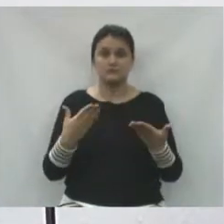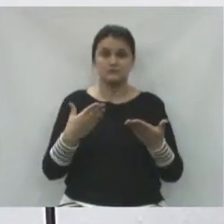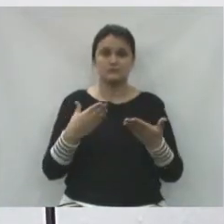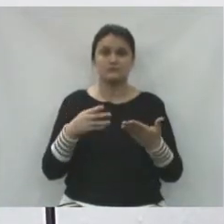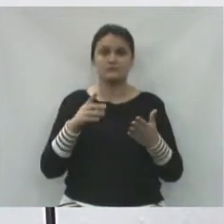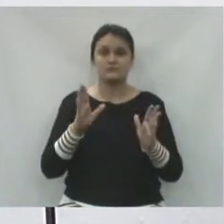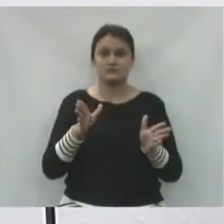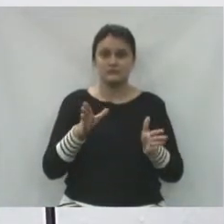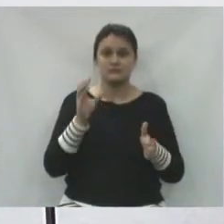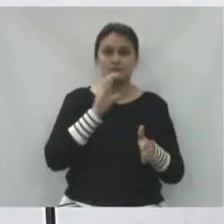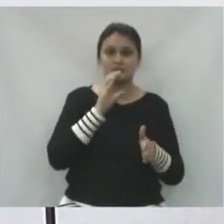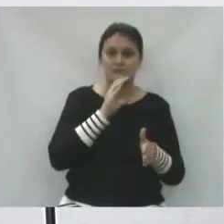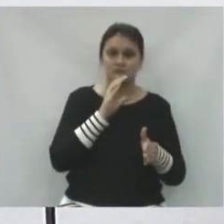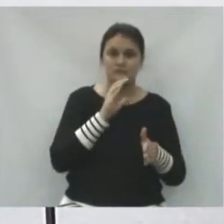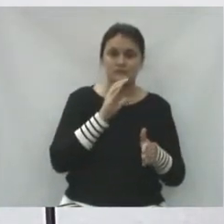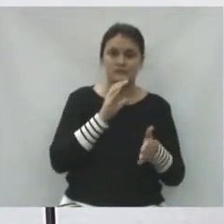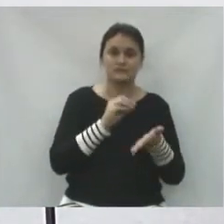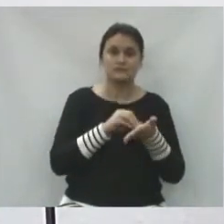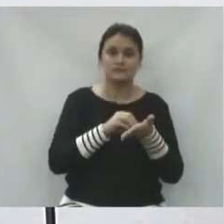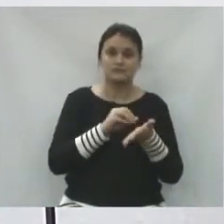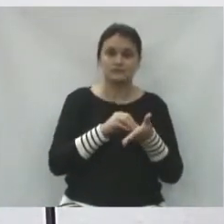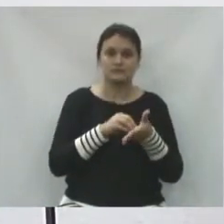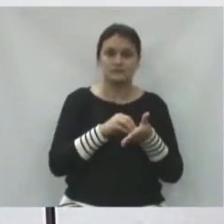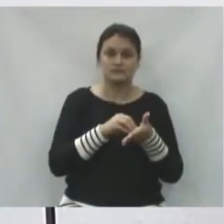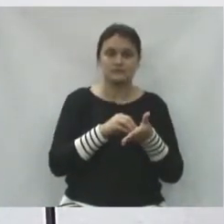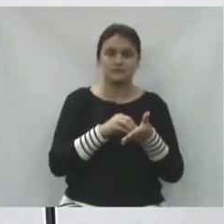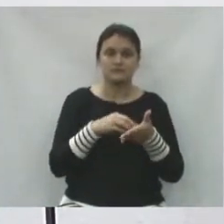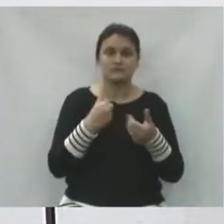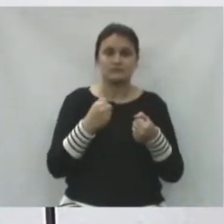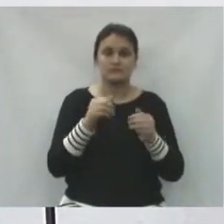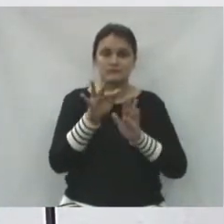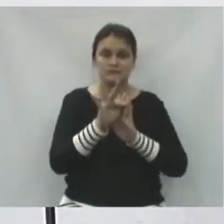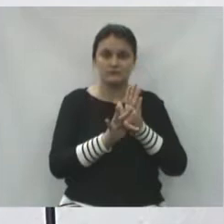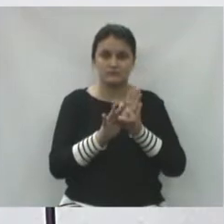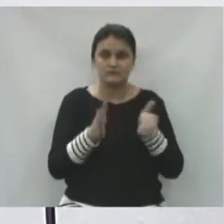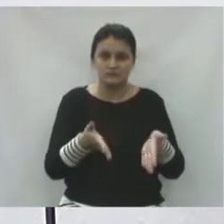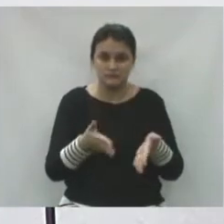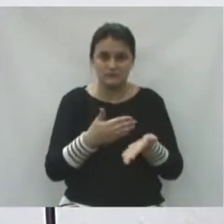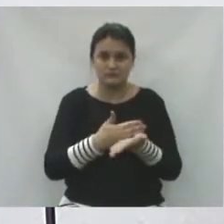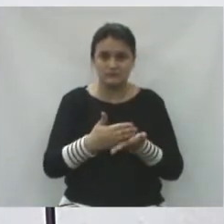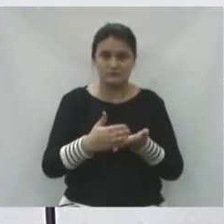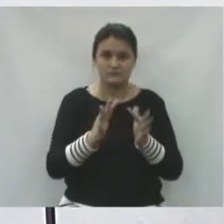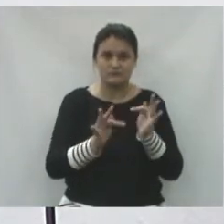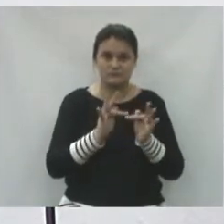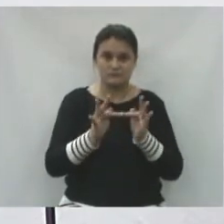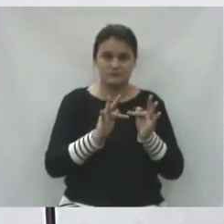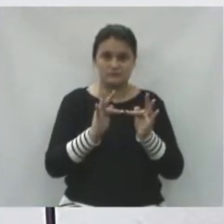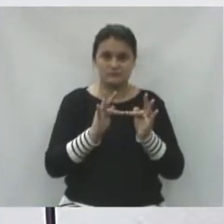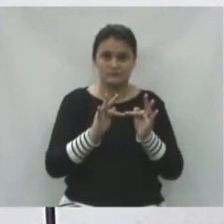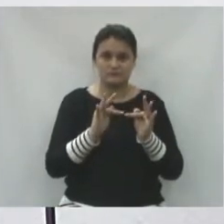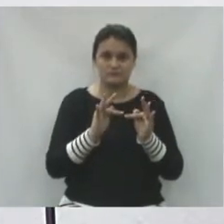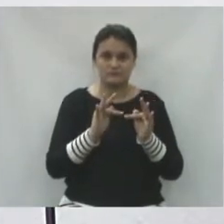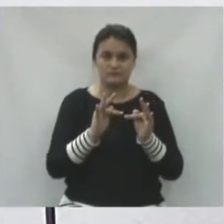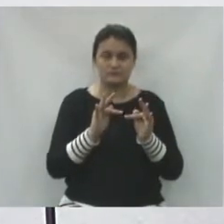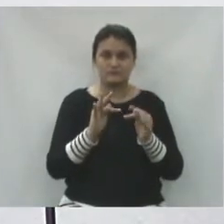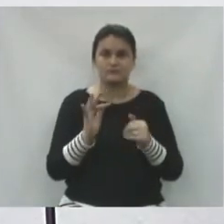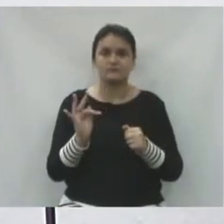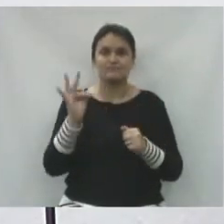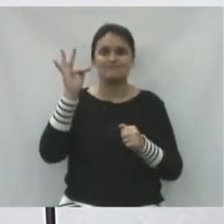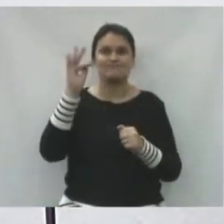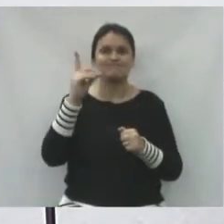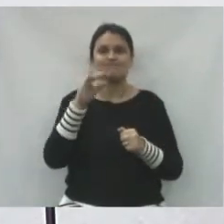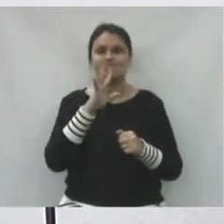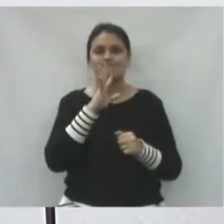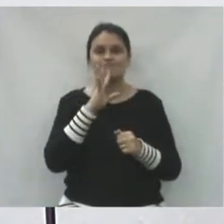ser matéria recente e omissa quanto à aplicação imediata do texto constitucional aos demais entes da